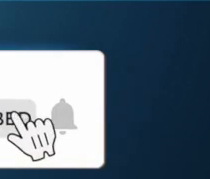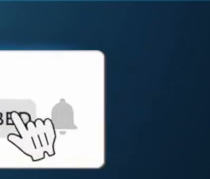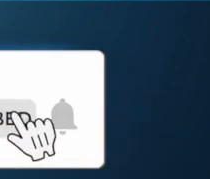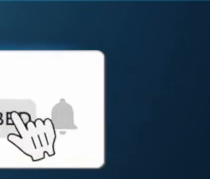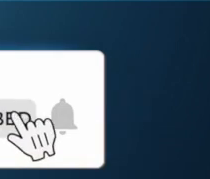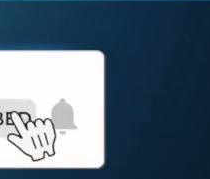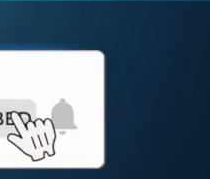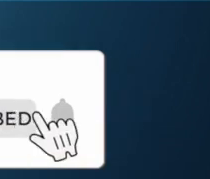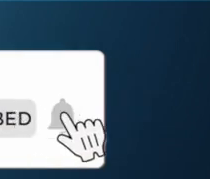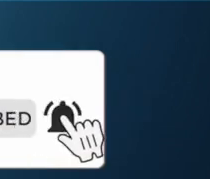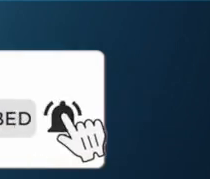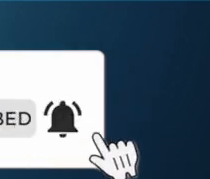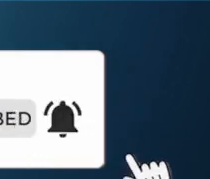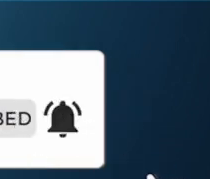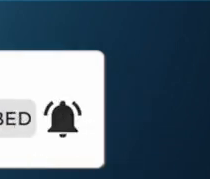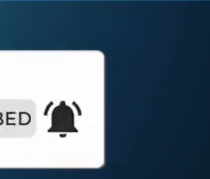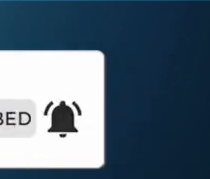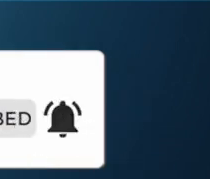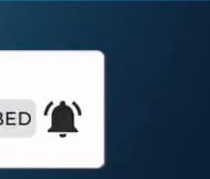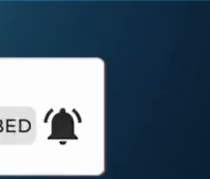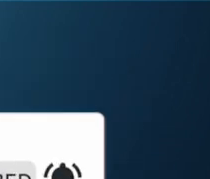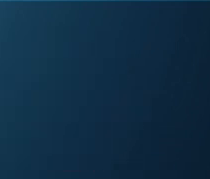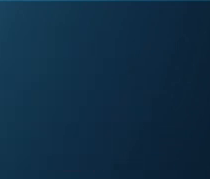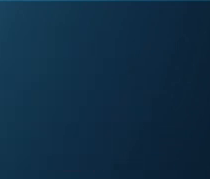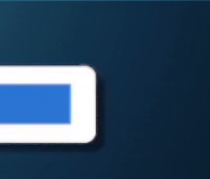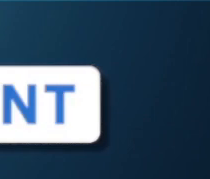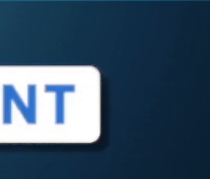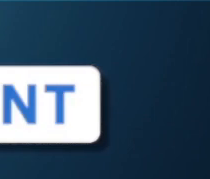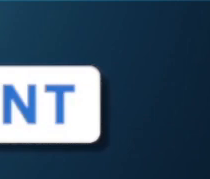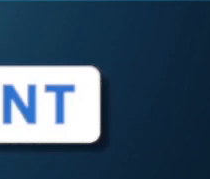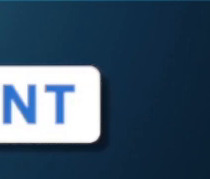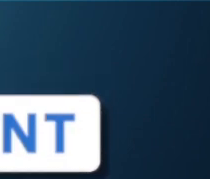canal RTTL, hanehan botão notificação.